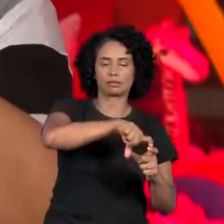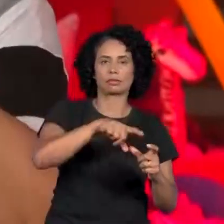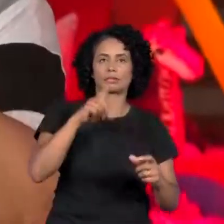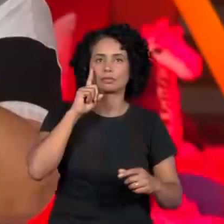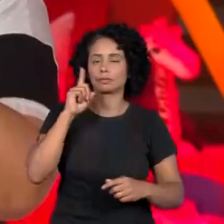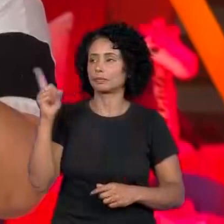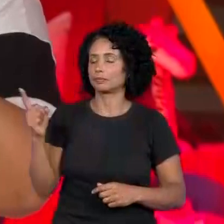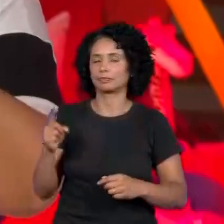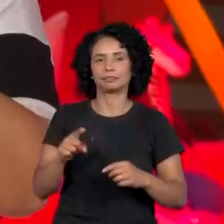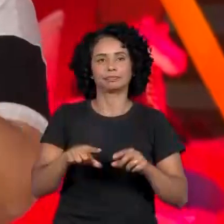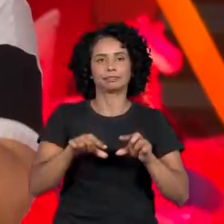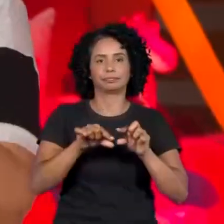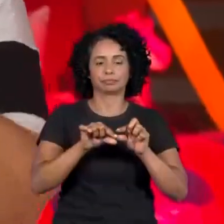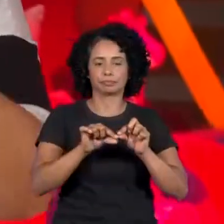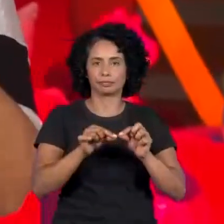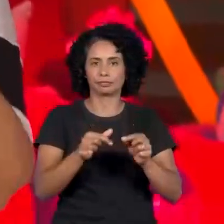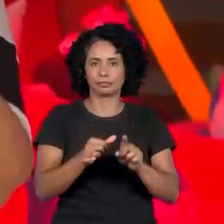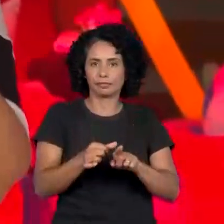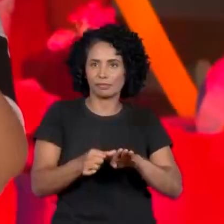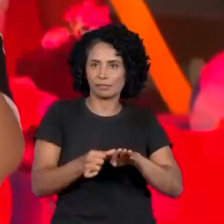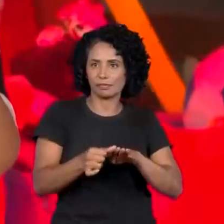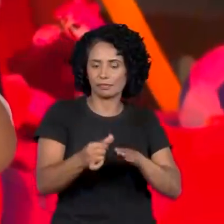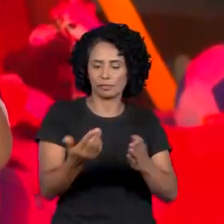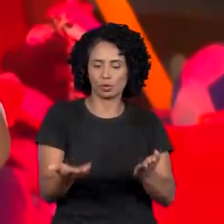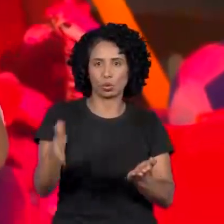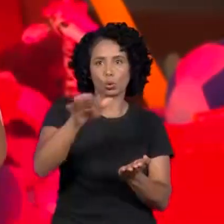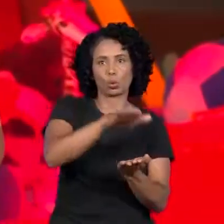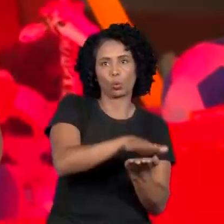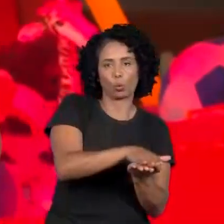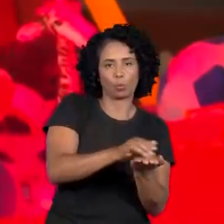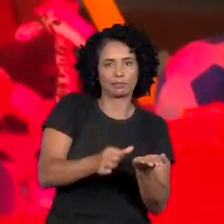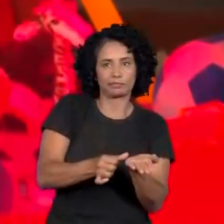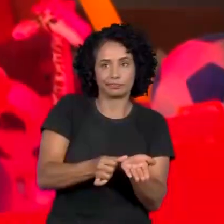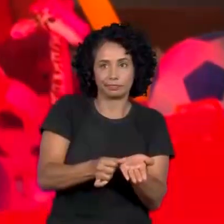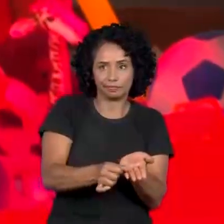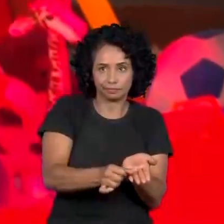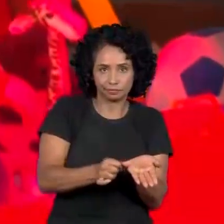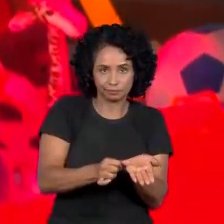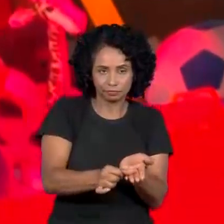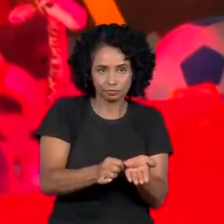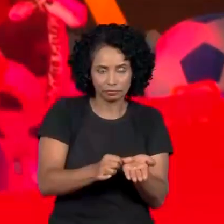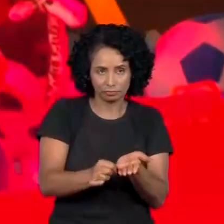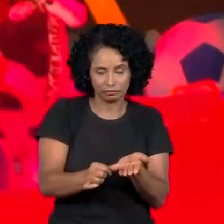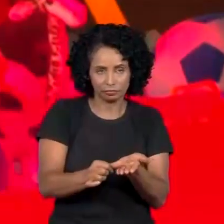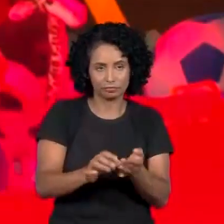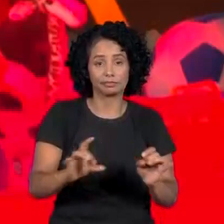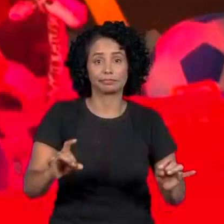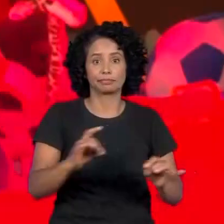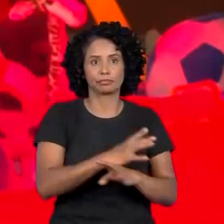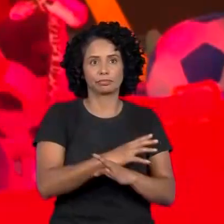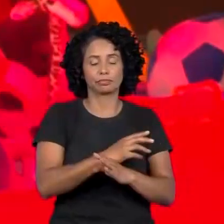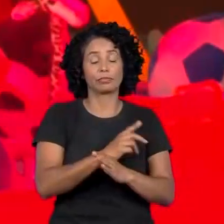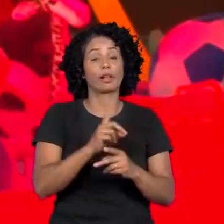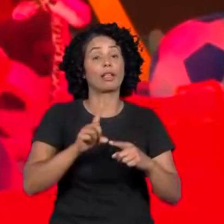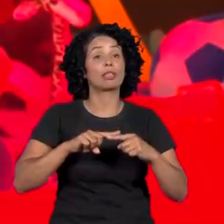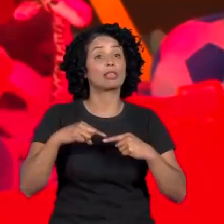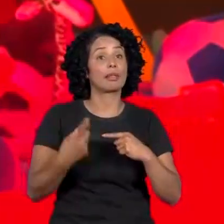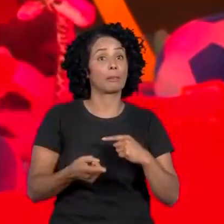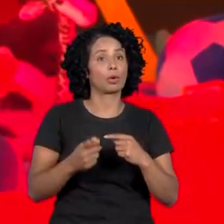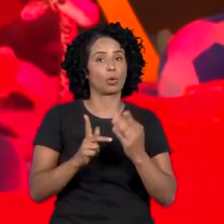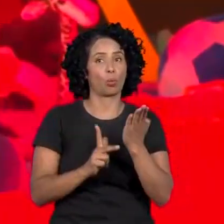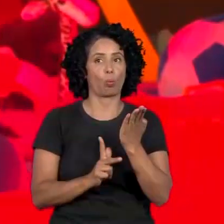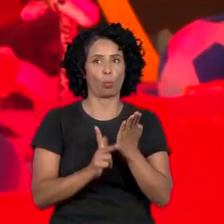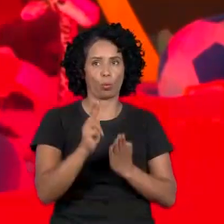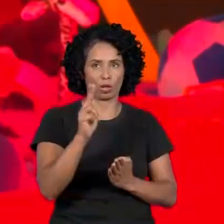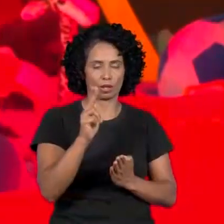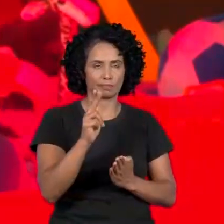fazer isso, vão pegar uma tira, vão dobrar exatamente na metade e recortar como